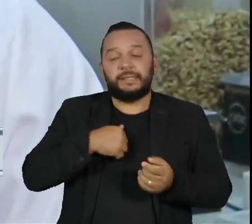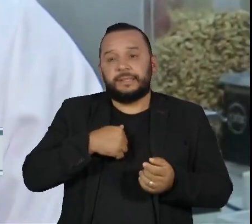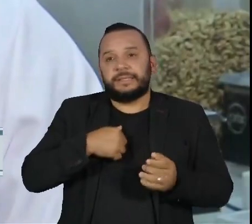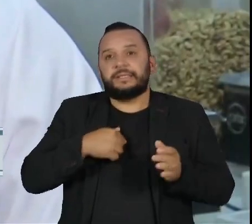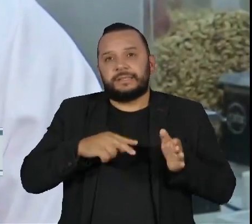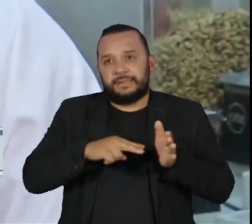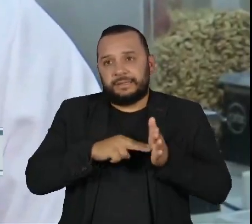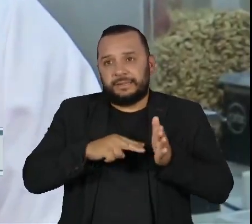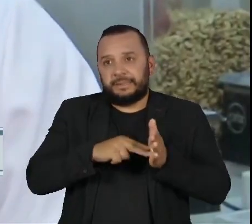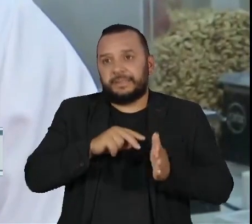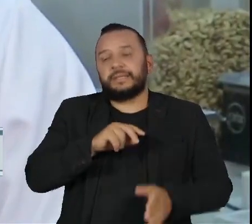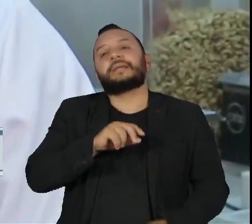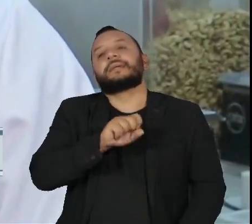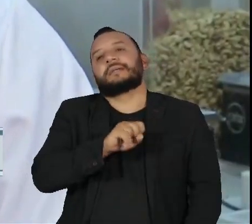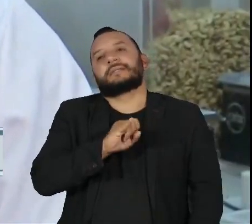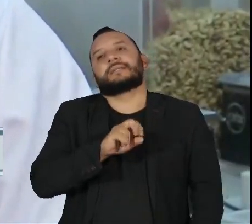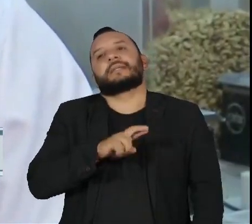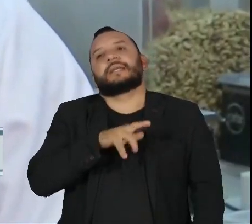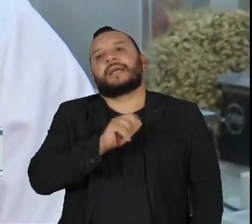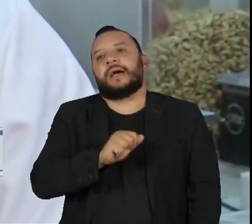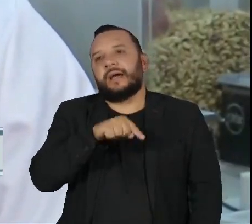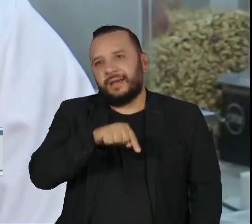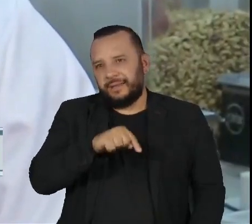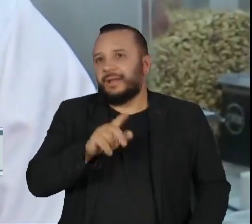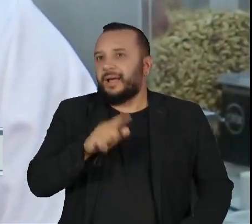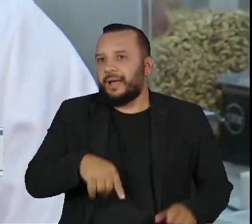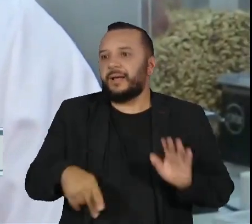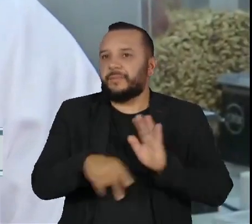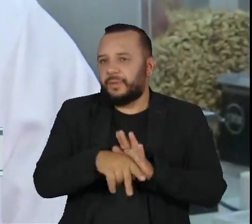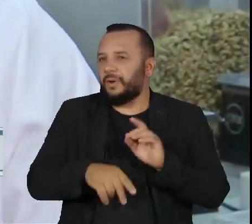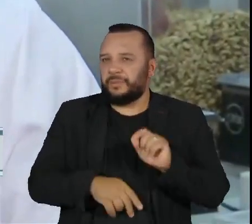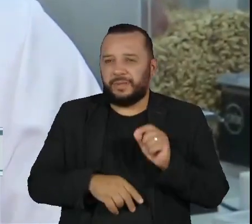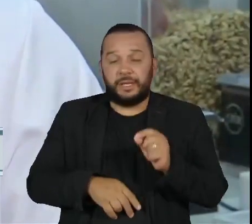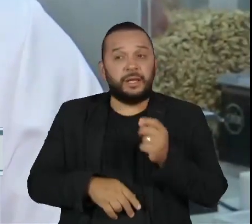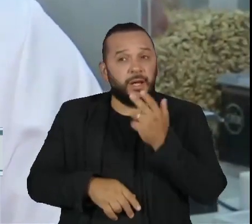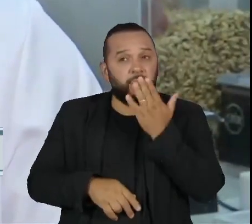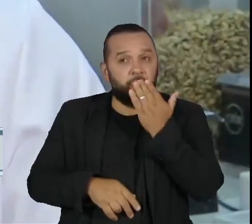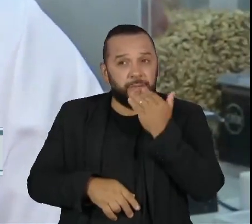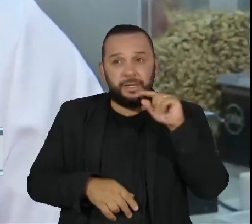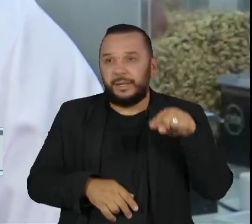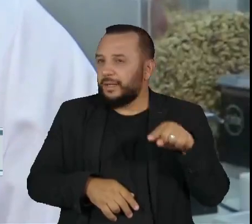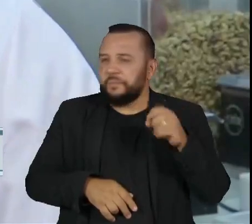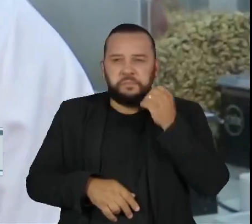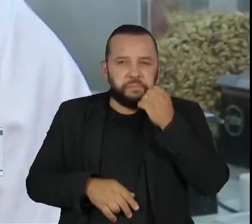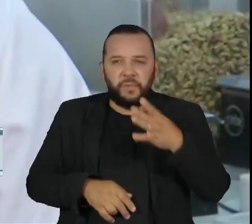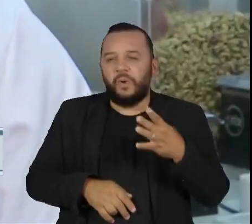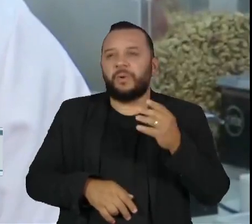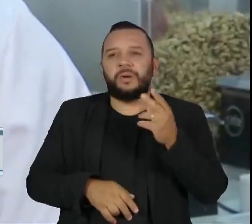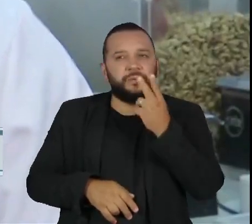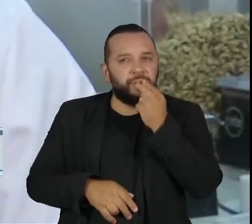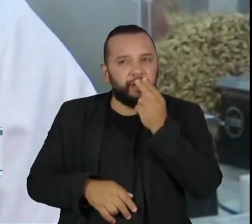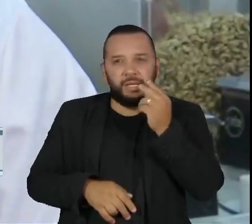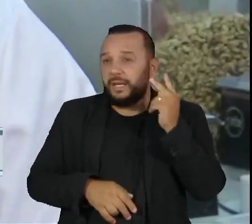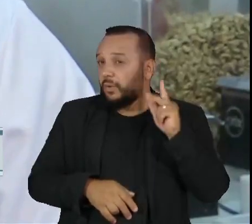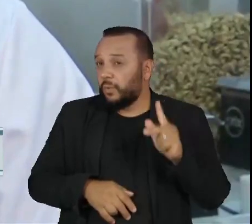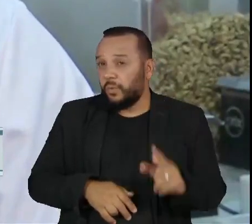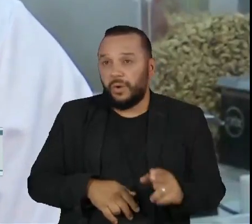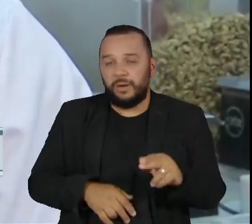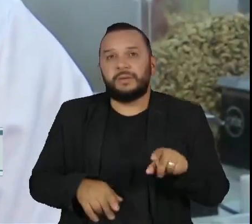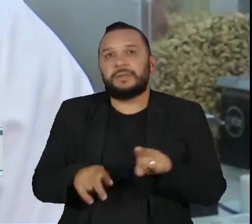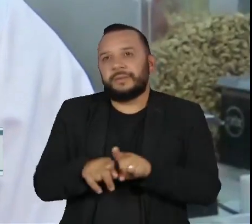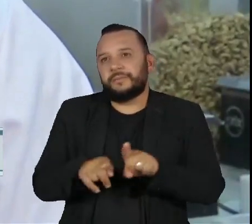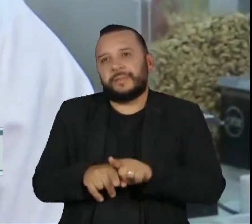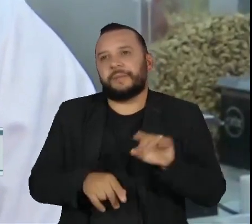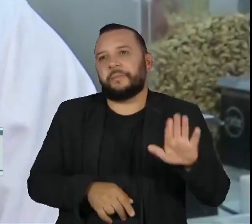cor alaranjada, tá? Ela possui o mesmo valor nutricional, é mais rápida no cozimento e o seu valor por quilo